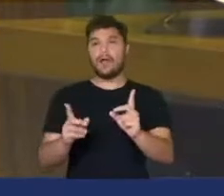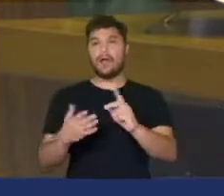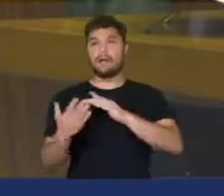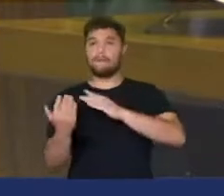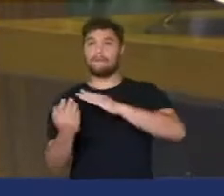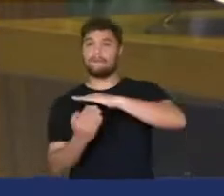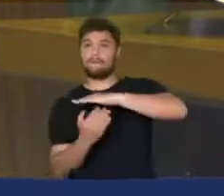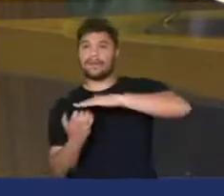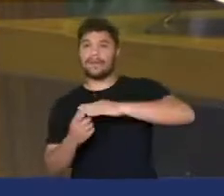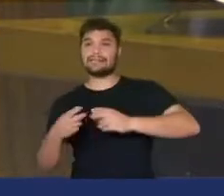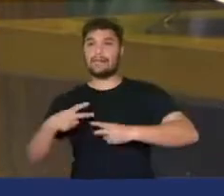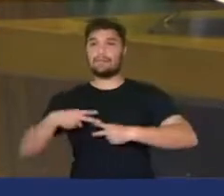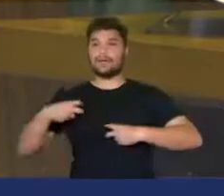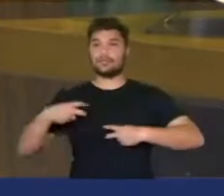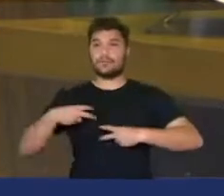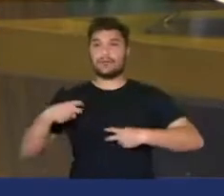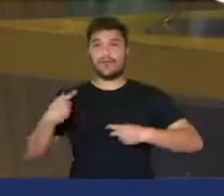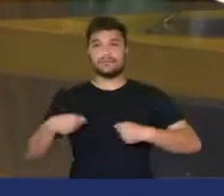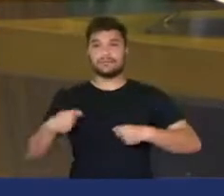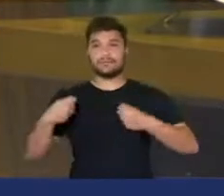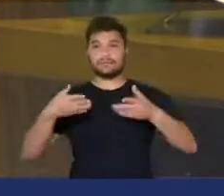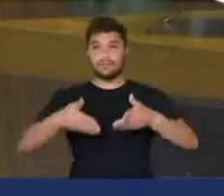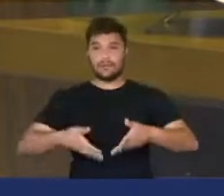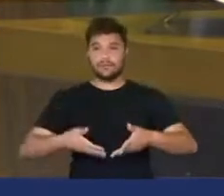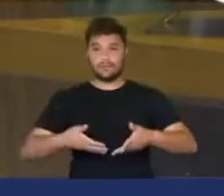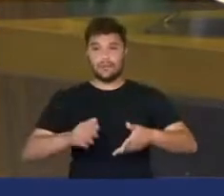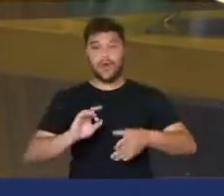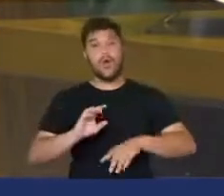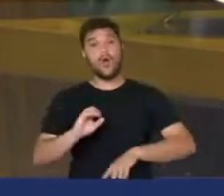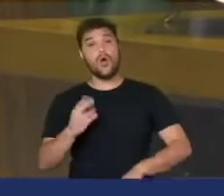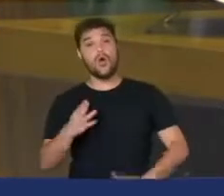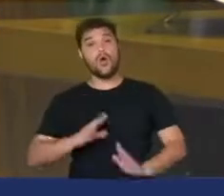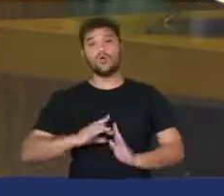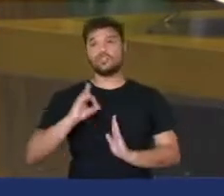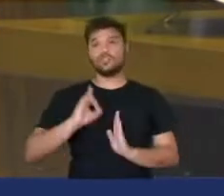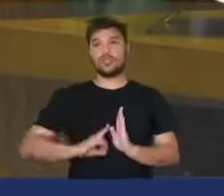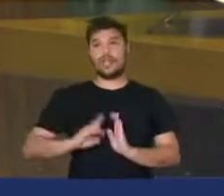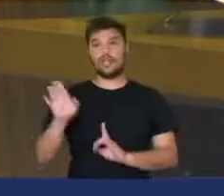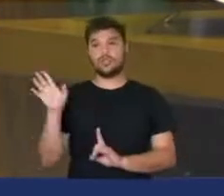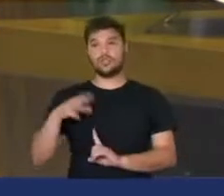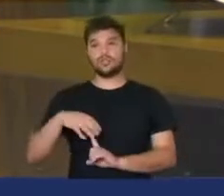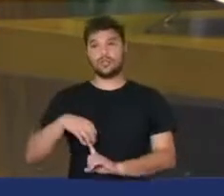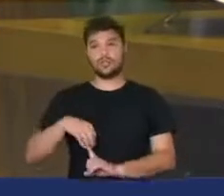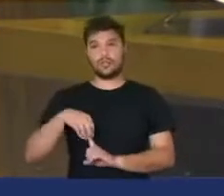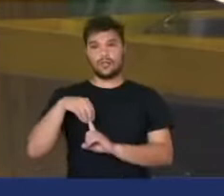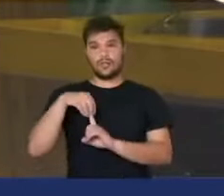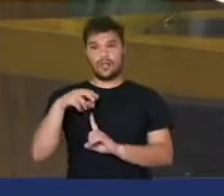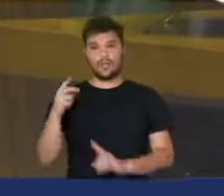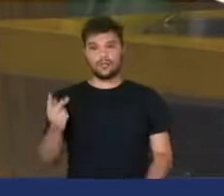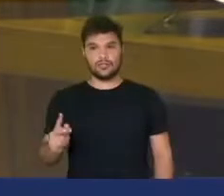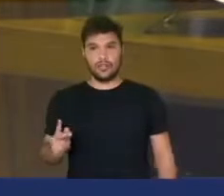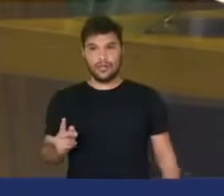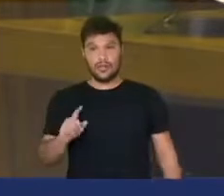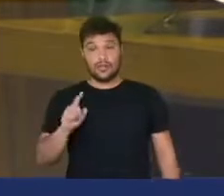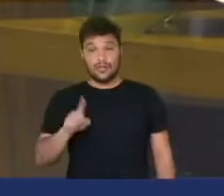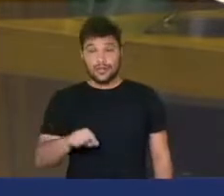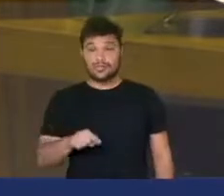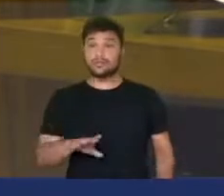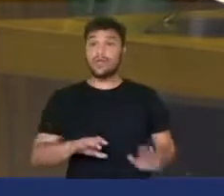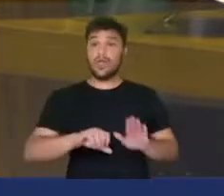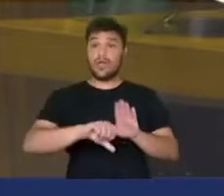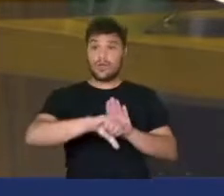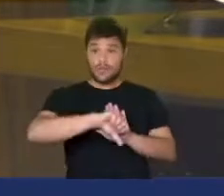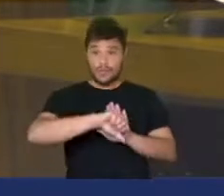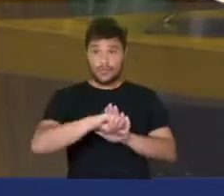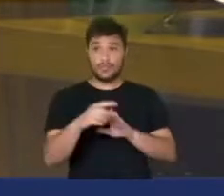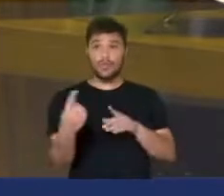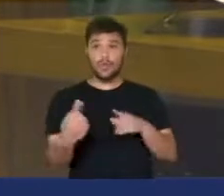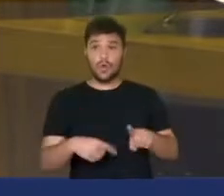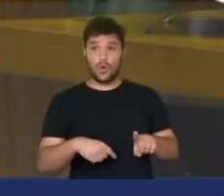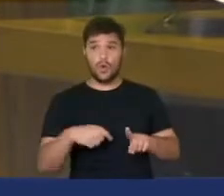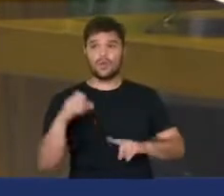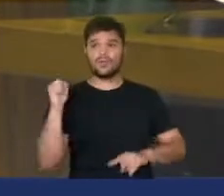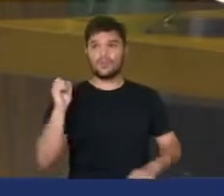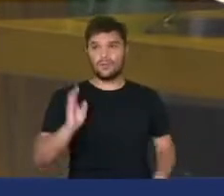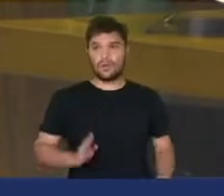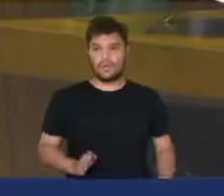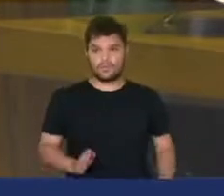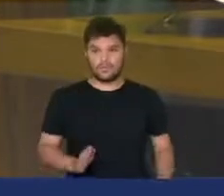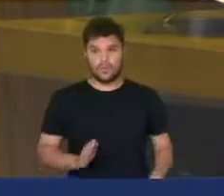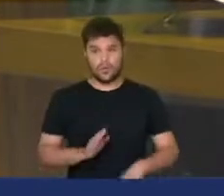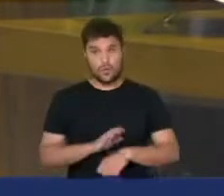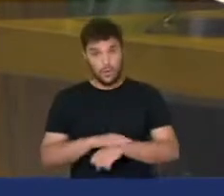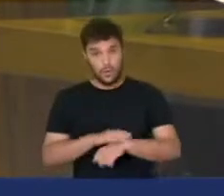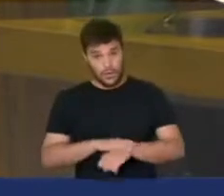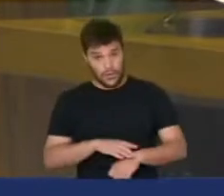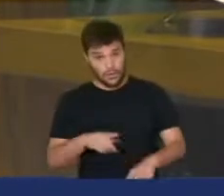ou sem o direito de preferência da Petrobras. Isso é um crime contra o Brasil, um crime no momento em que nós